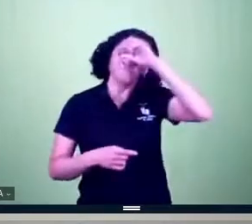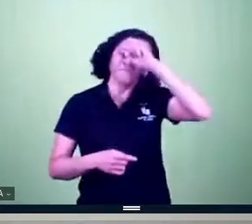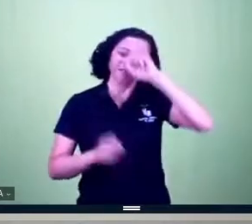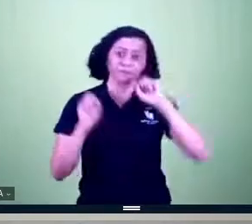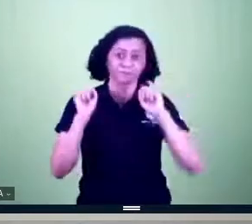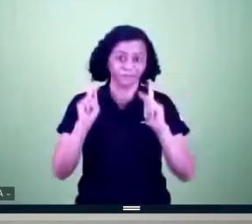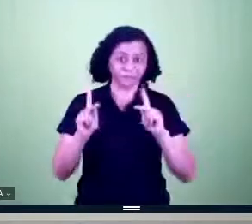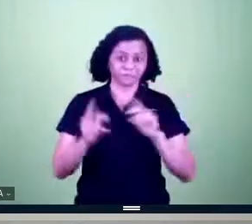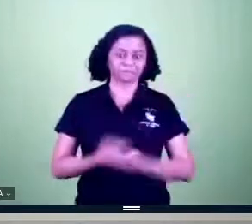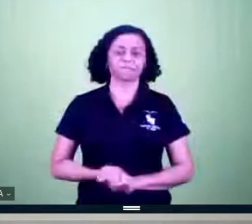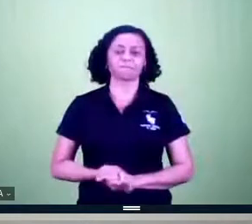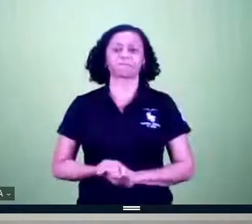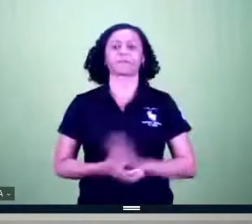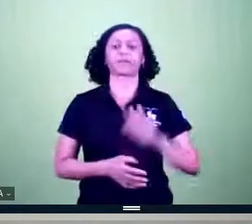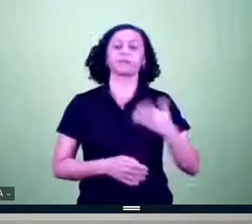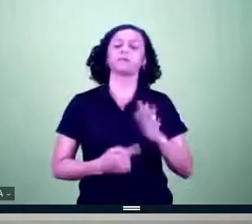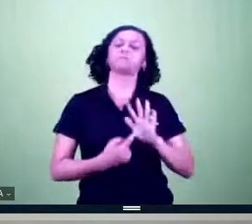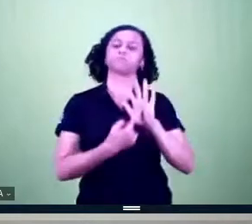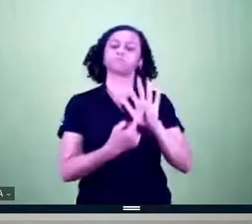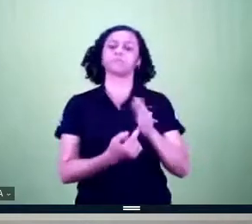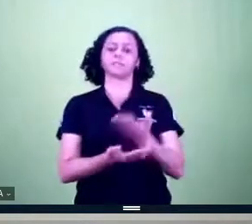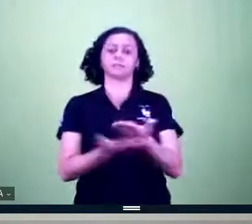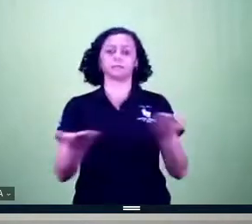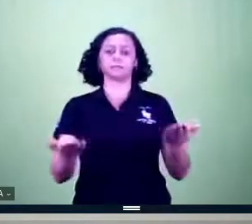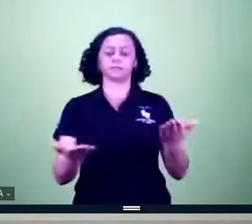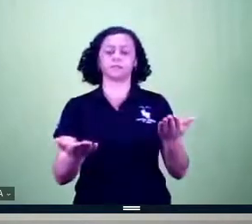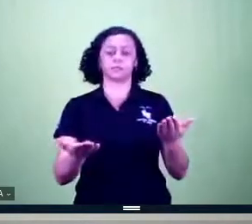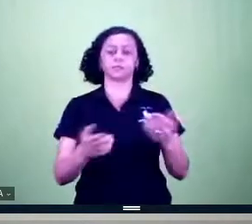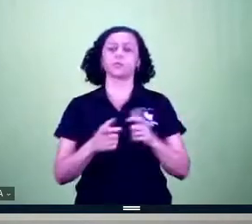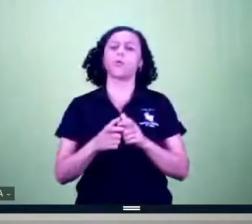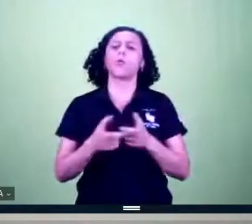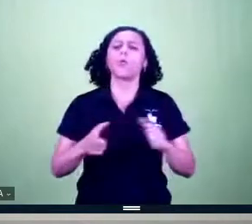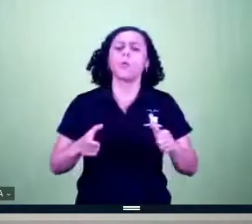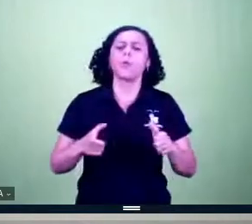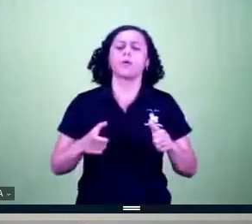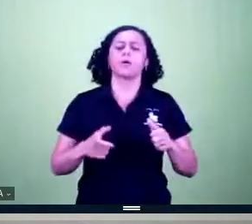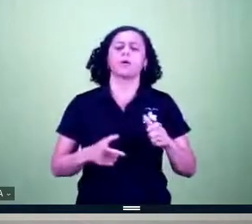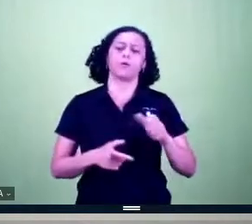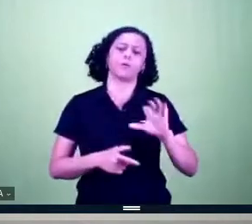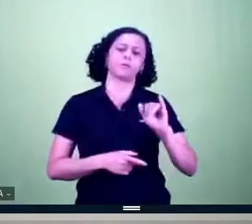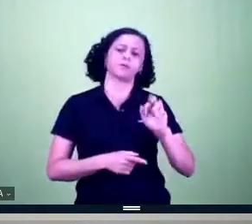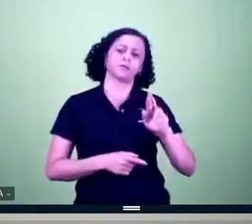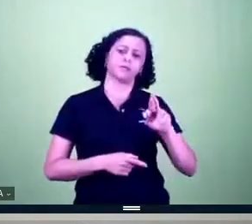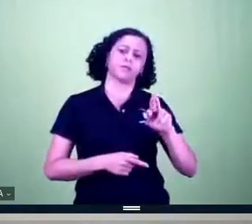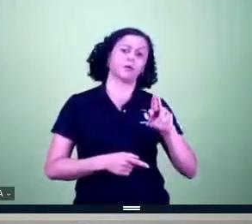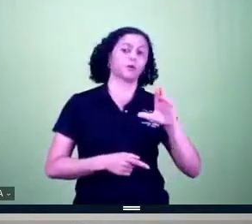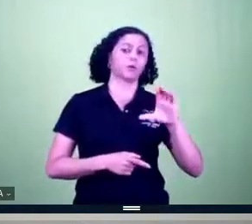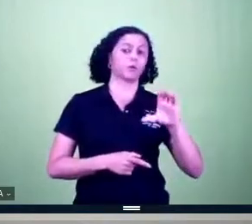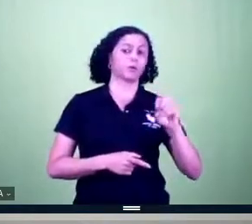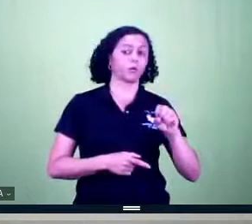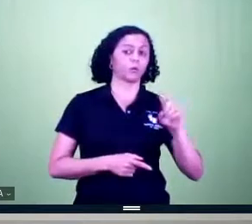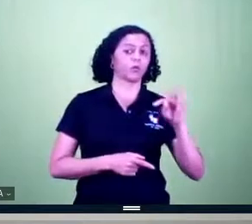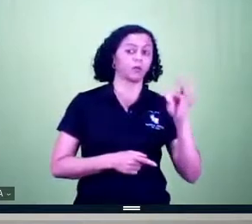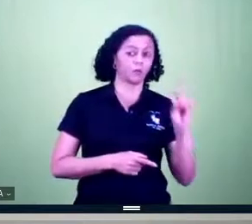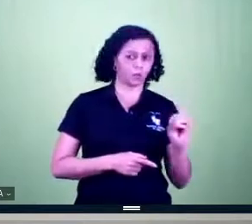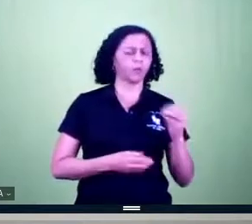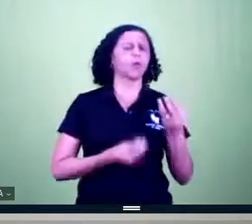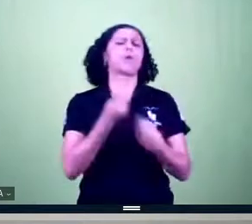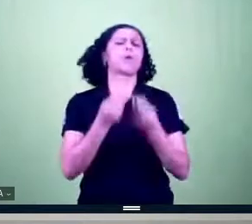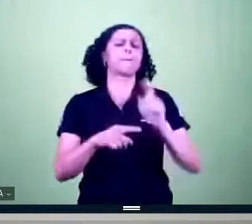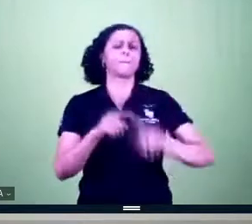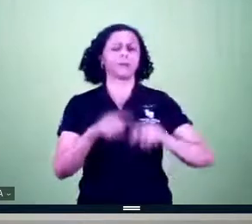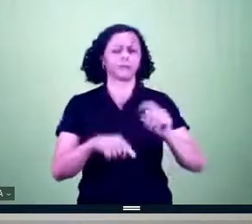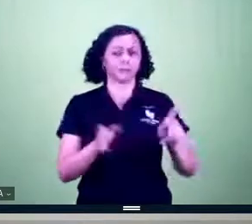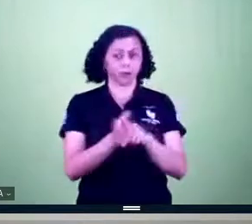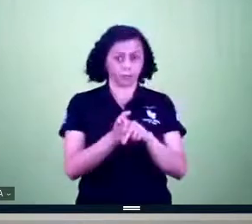Primeira coisa é apresentar um circuito, que é a conexão desse circuito entre os elementos desse circuito, ou pelo menos entre